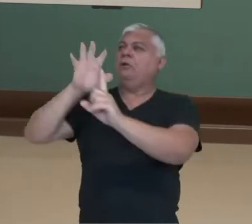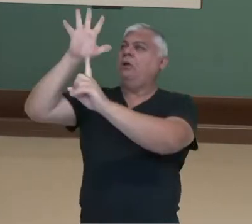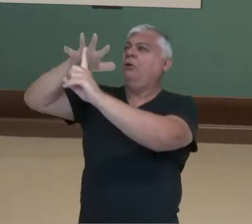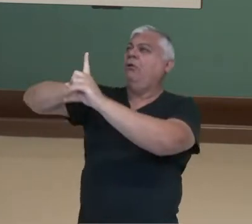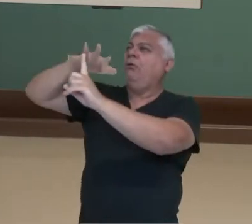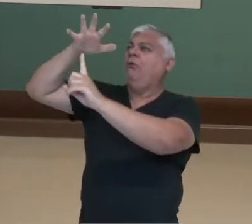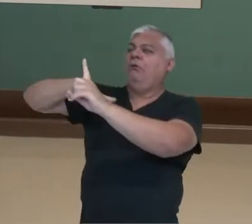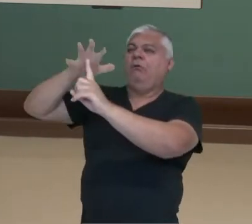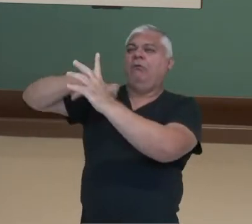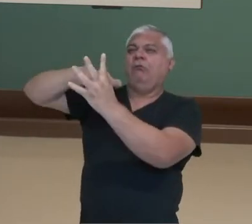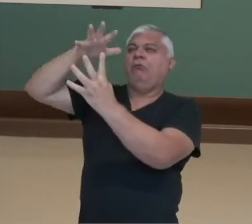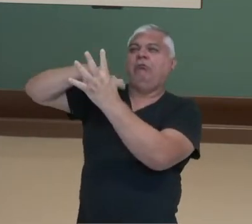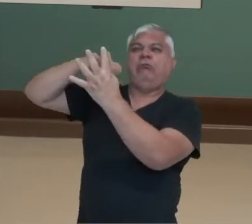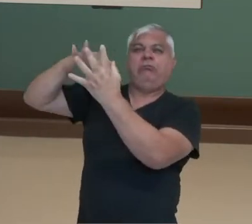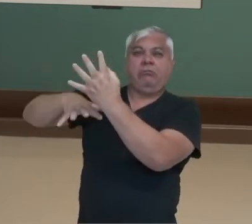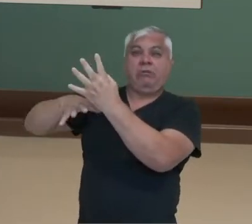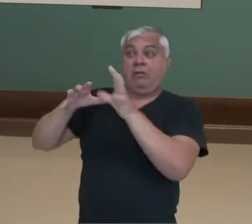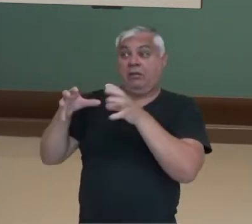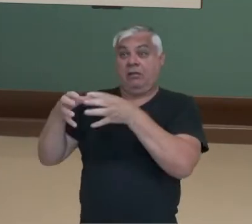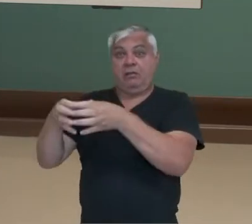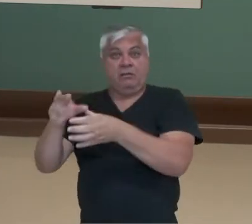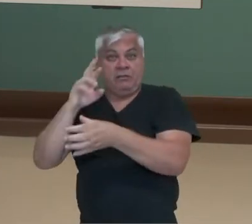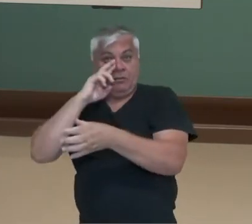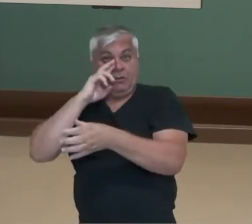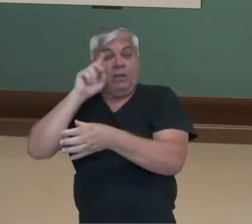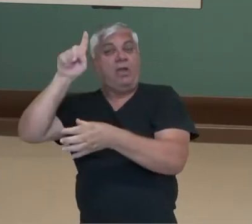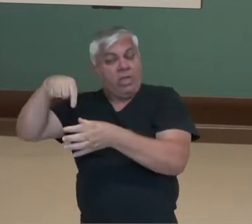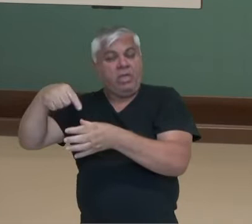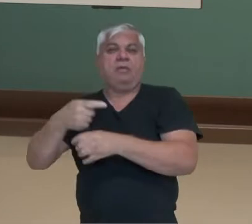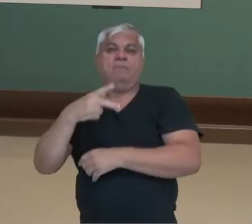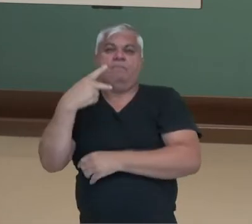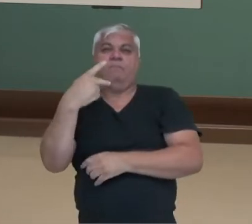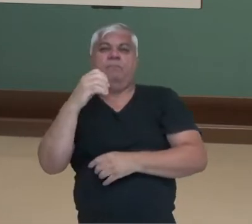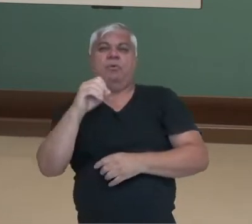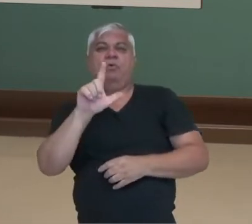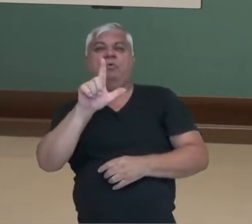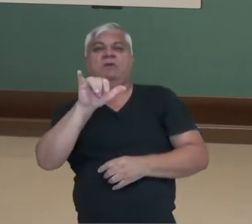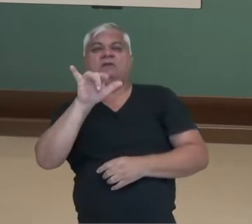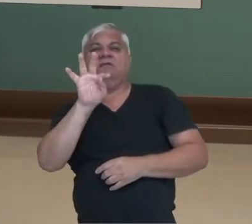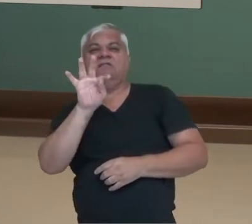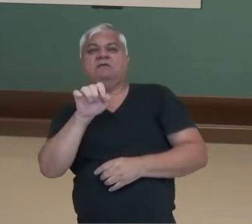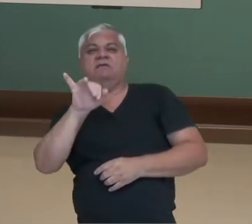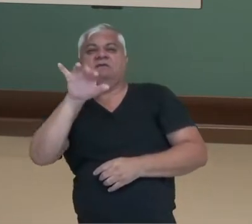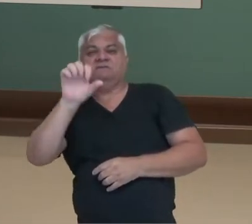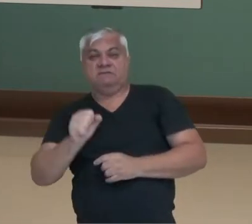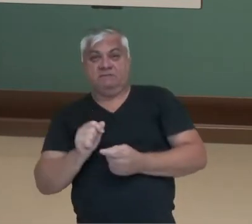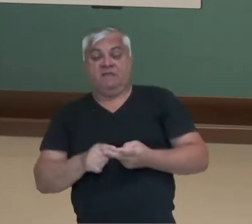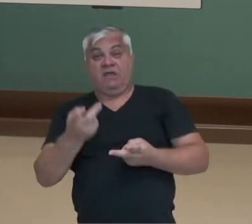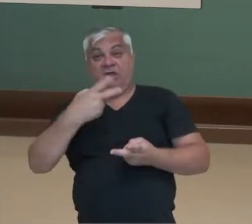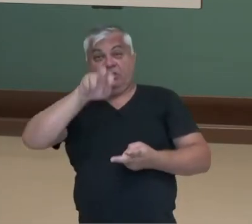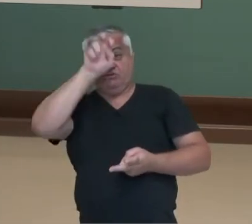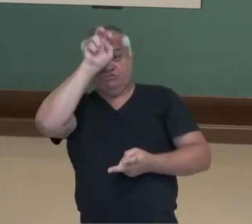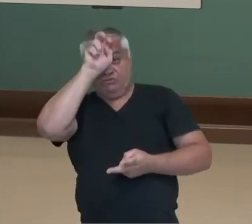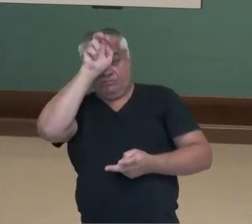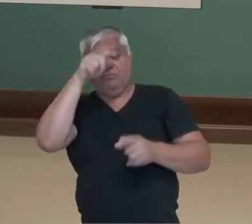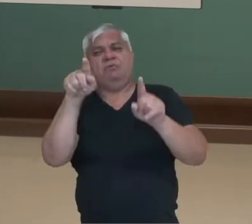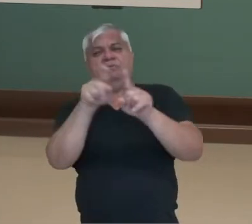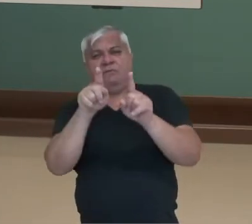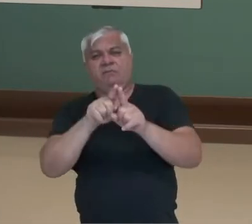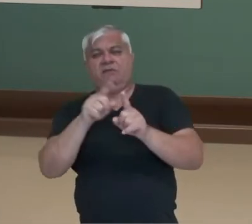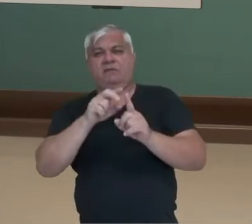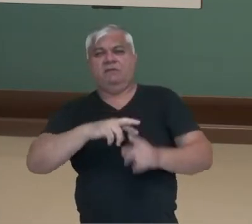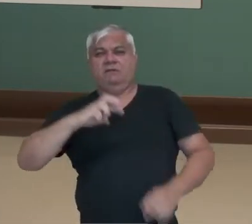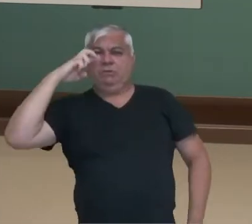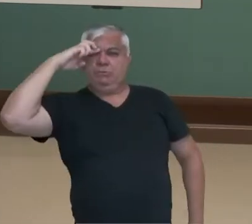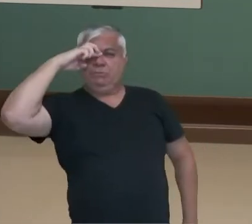Os gregos eram politeístas, os mesopotâmicos eram politeístas, os egípcios, que estavam em Horus, em